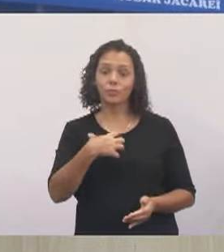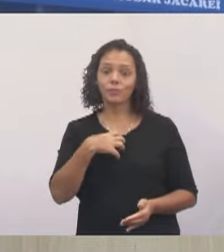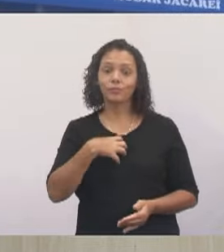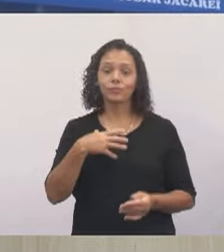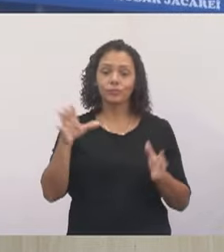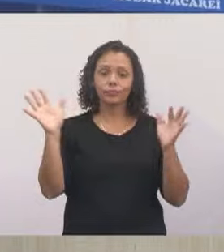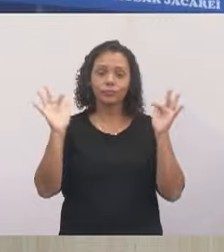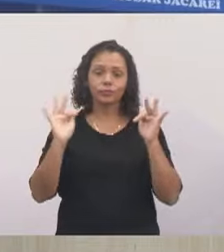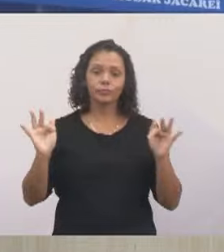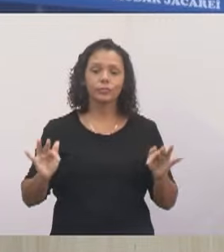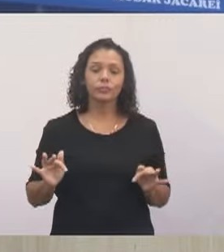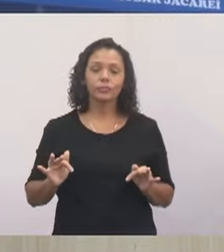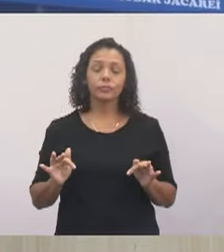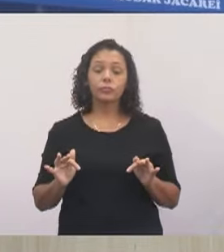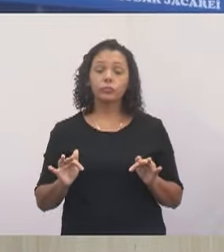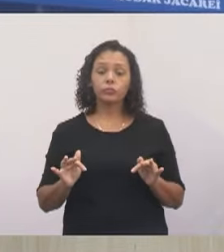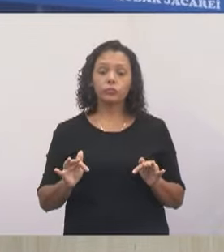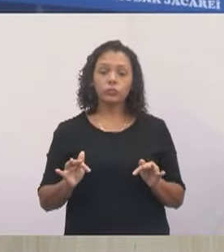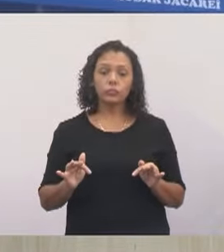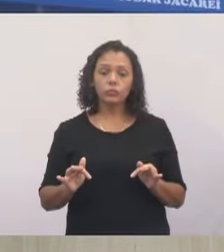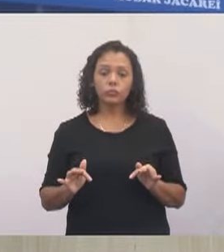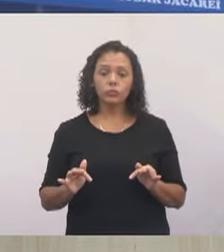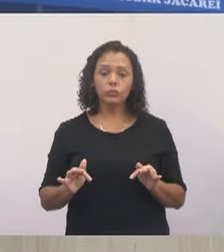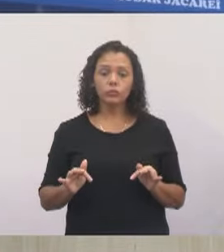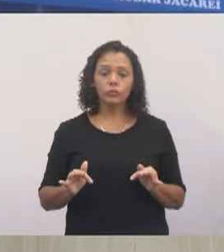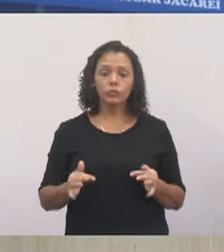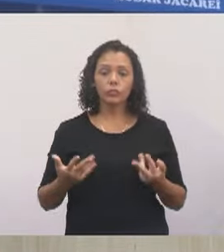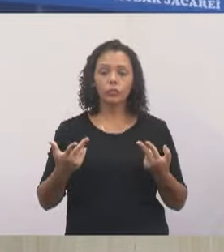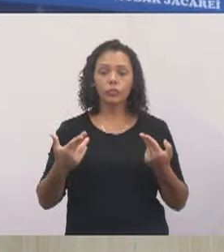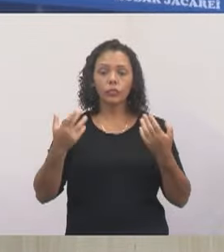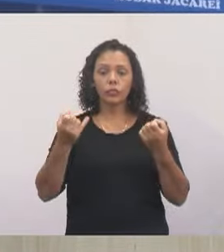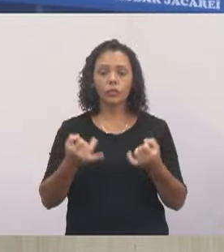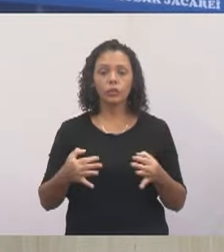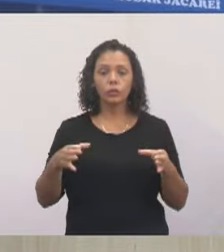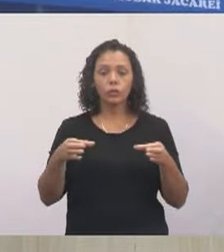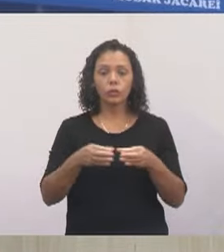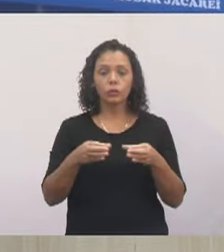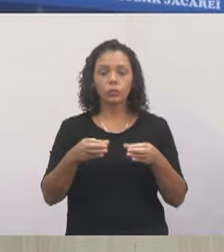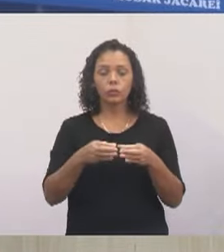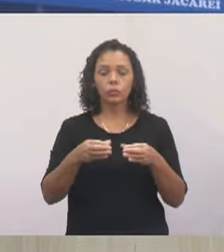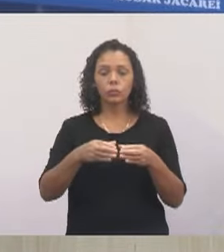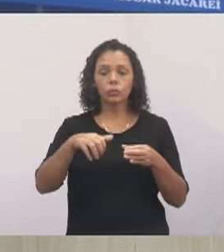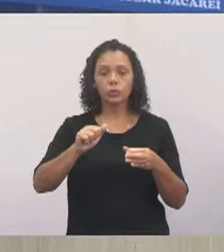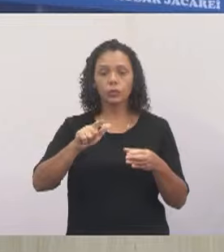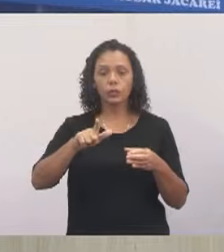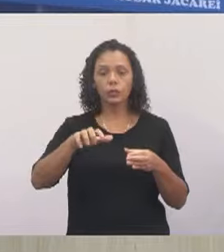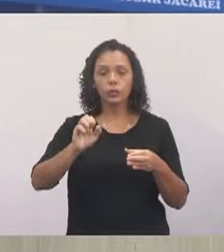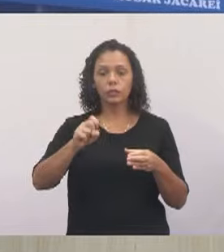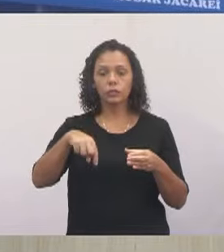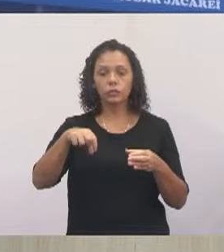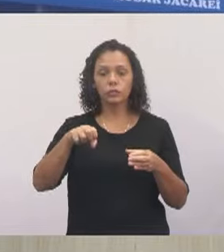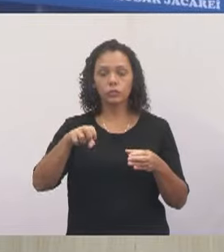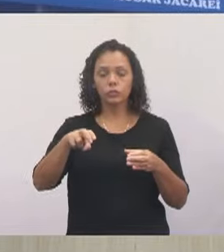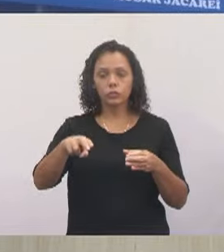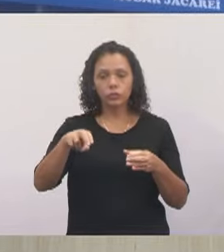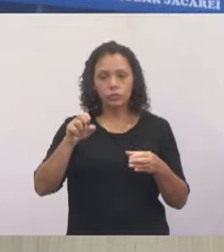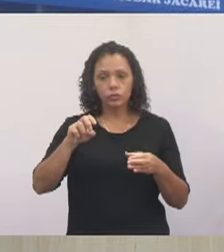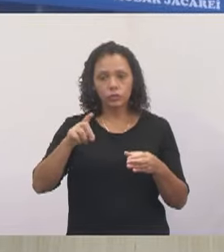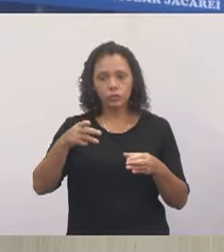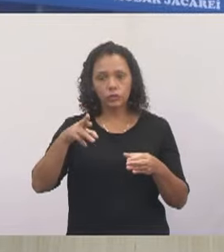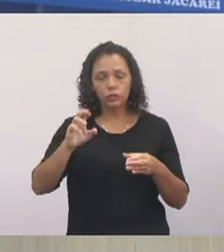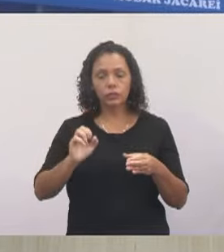feliz. Quero começar falando aqui da equipe do Alexandre, lá da luta de braço.